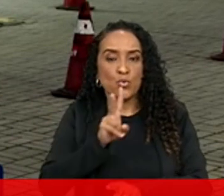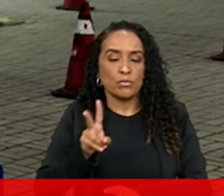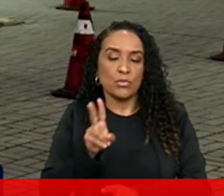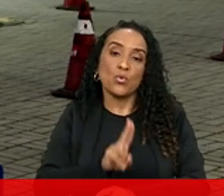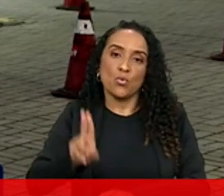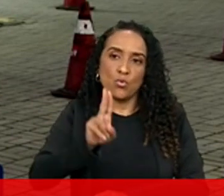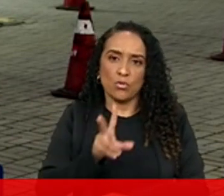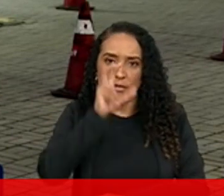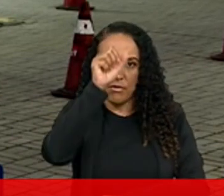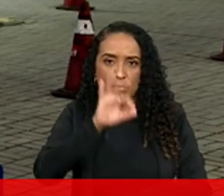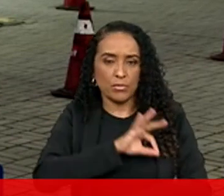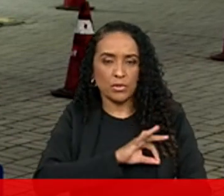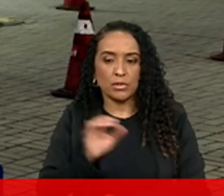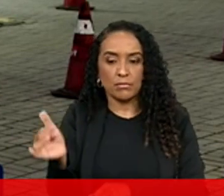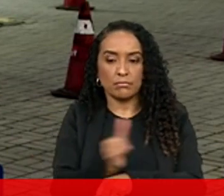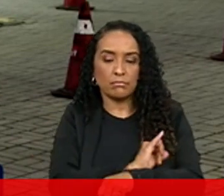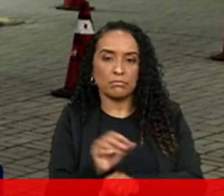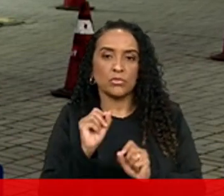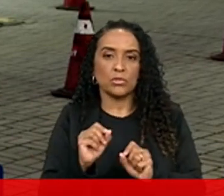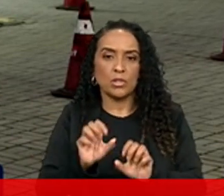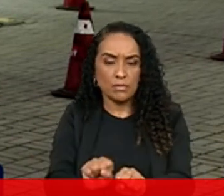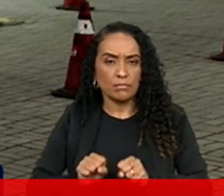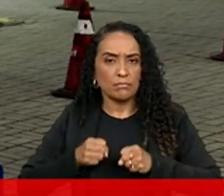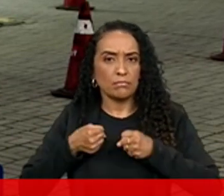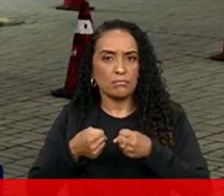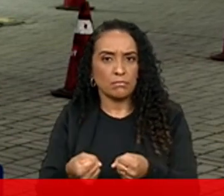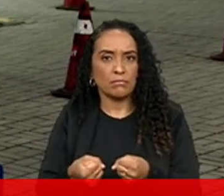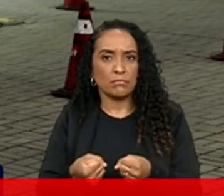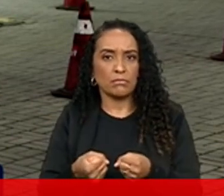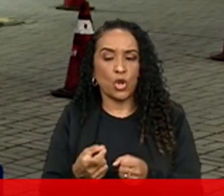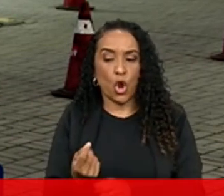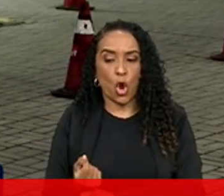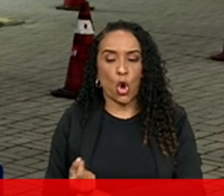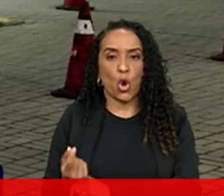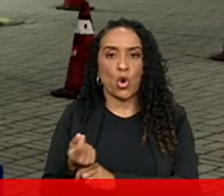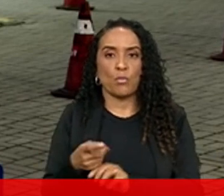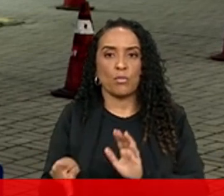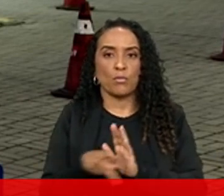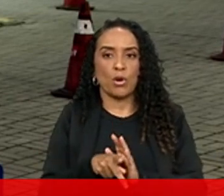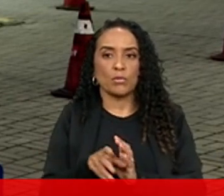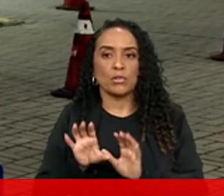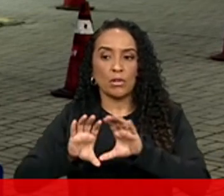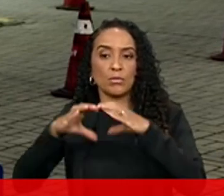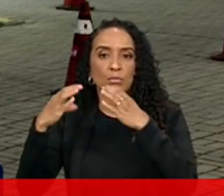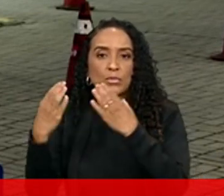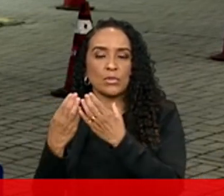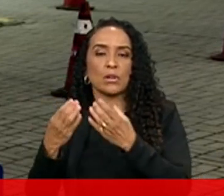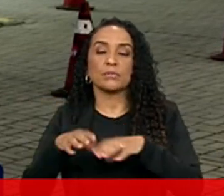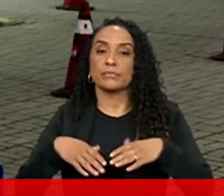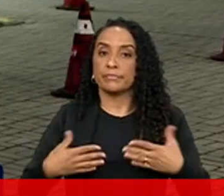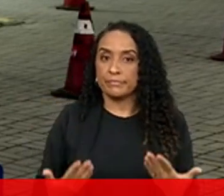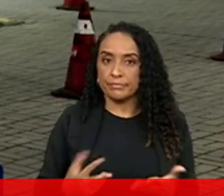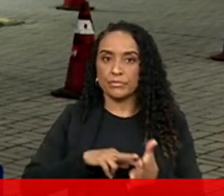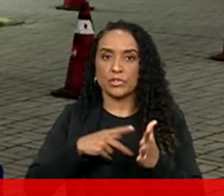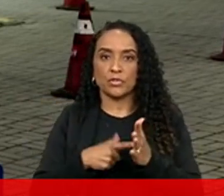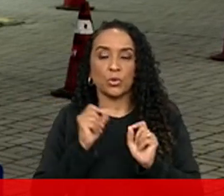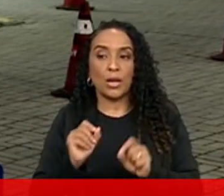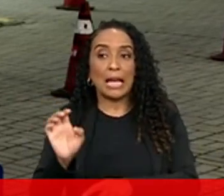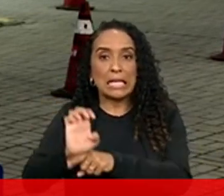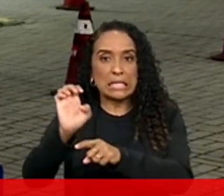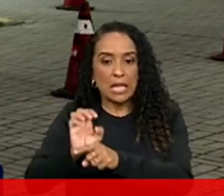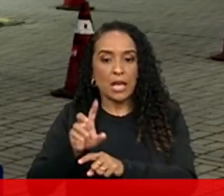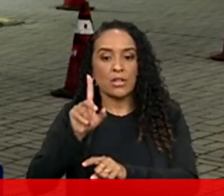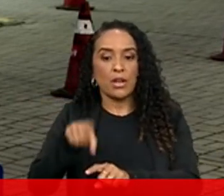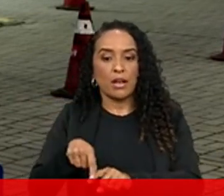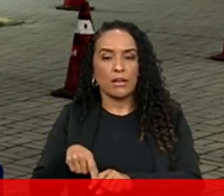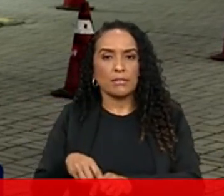policial, a estratégia passará pelo fortalecimento econômico dessas comunidades. Ou seja, é o Estado se